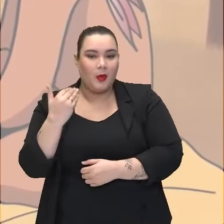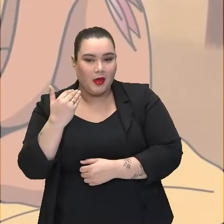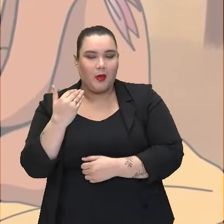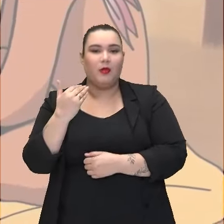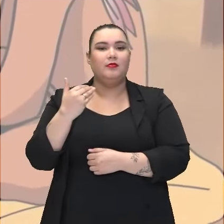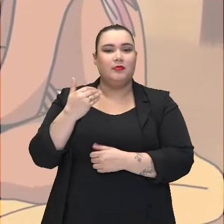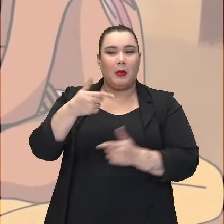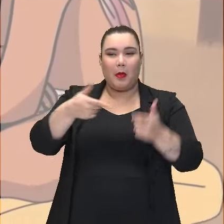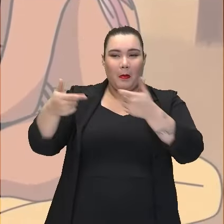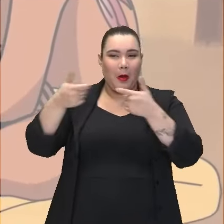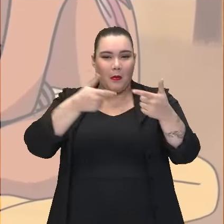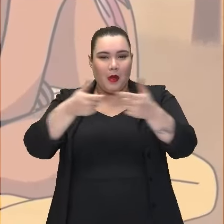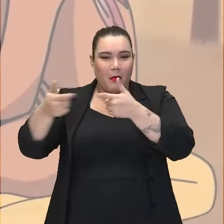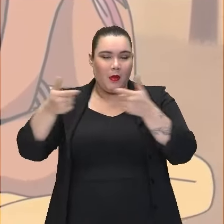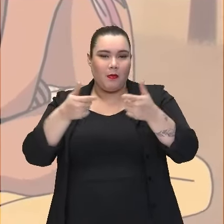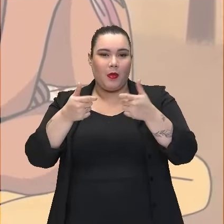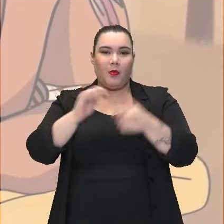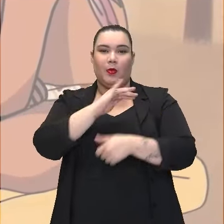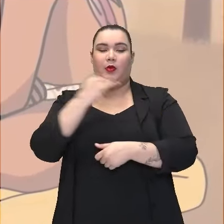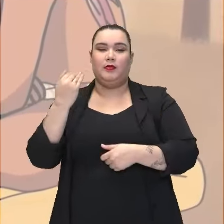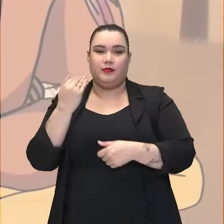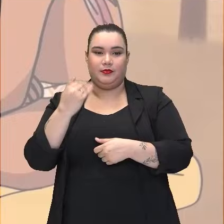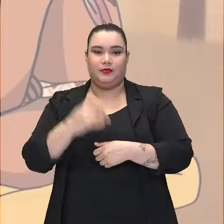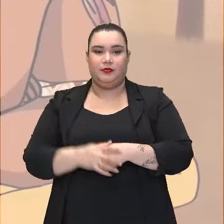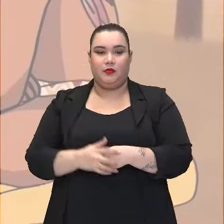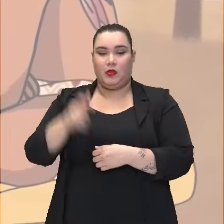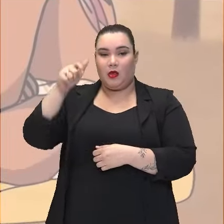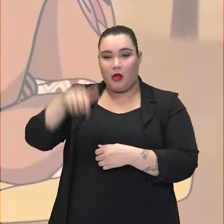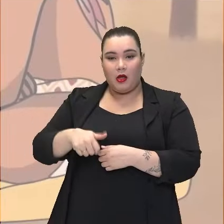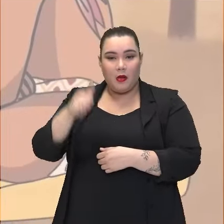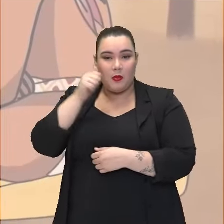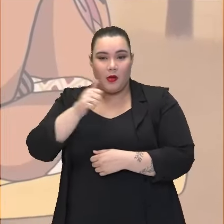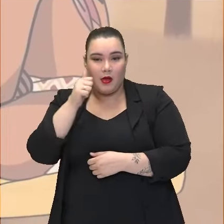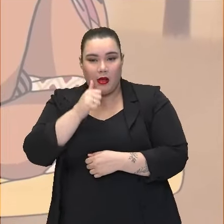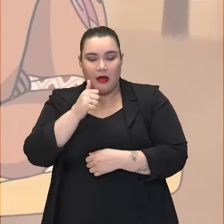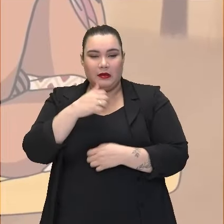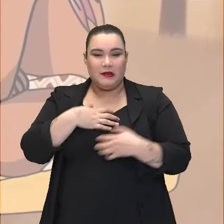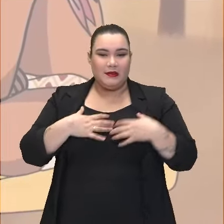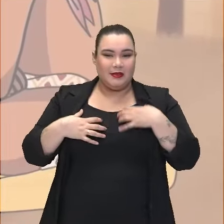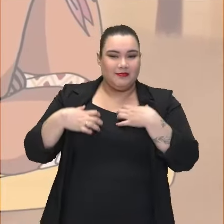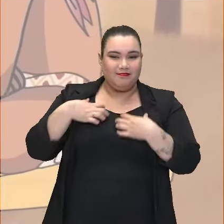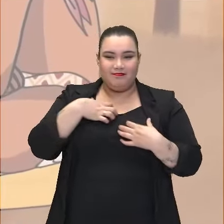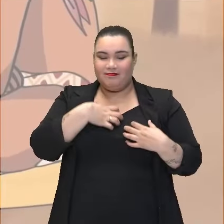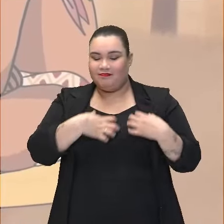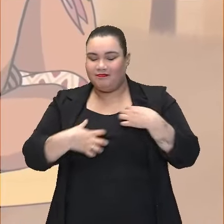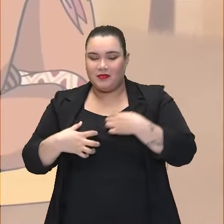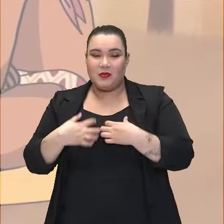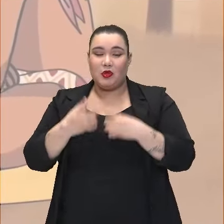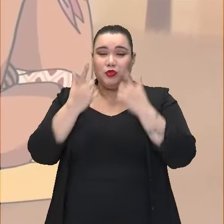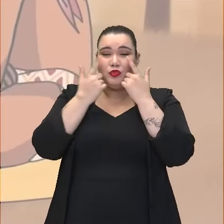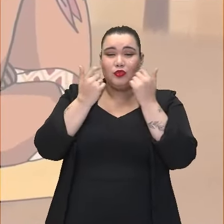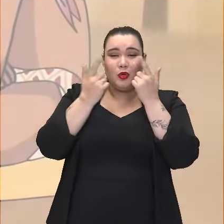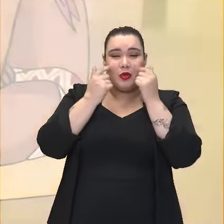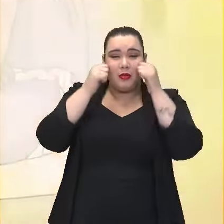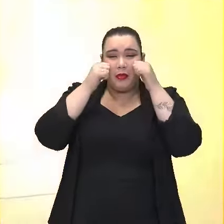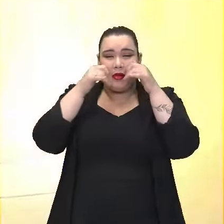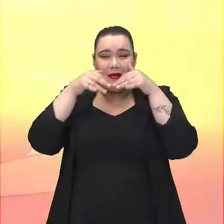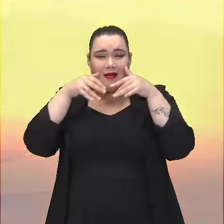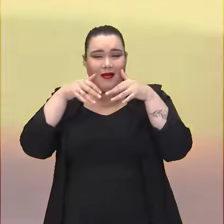inimigo. Ao ter essa notícia, Potira perdeu a calma que mantivera até então e derramou lágrimas